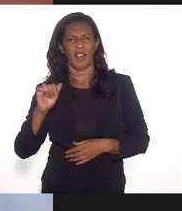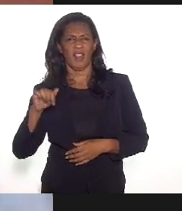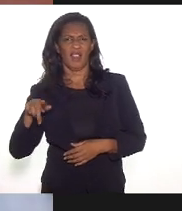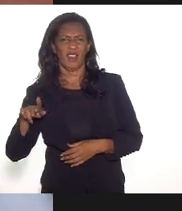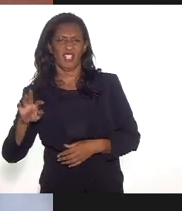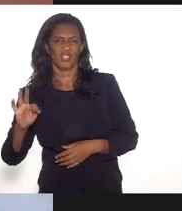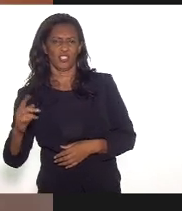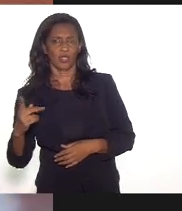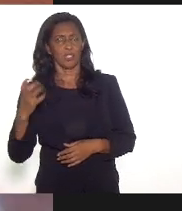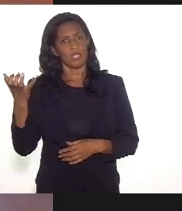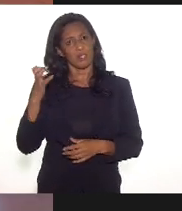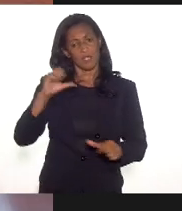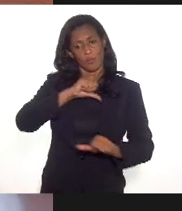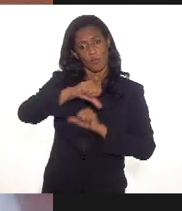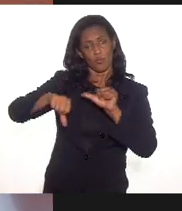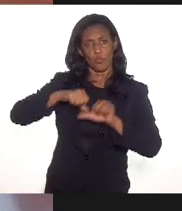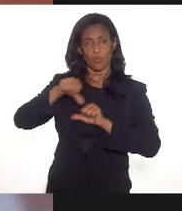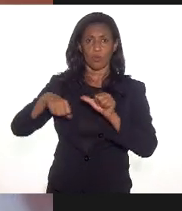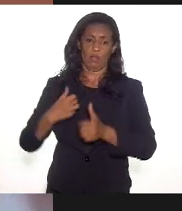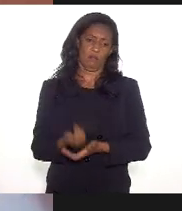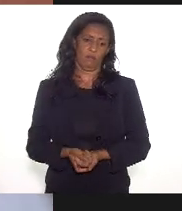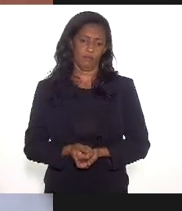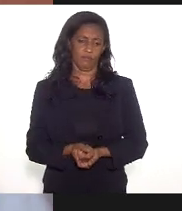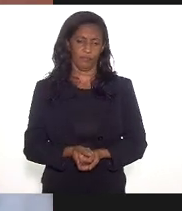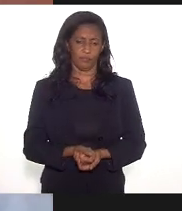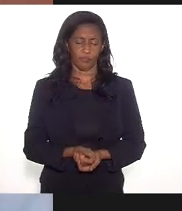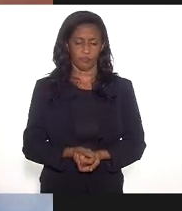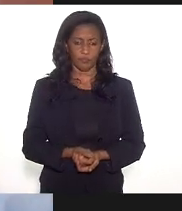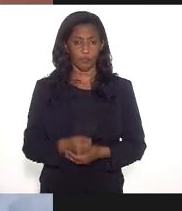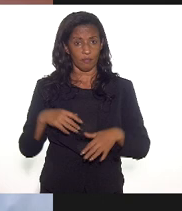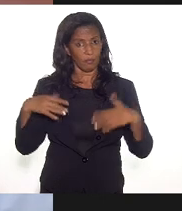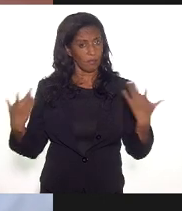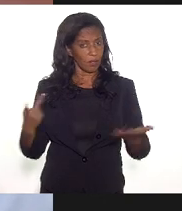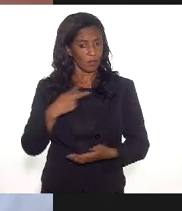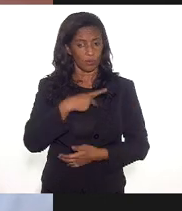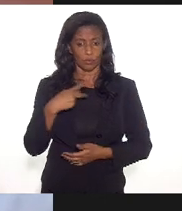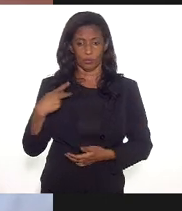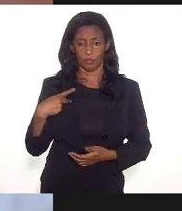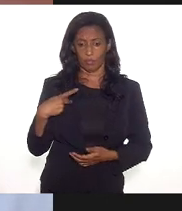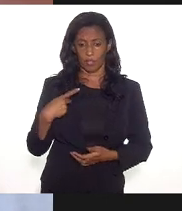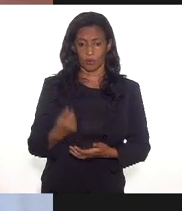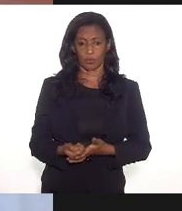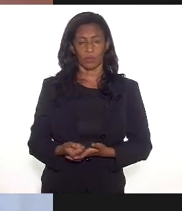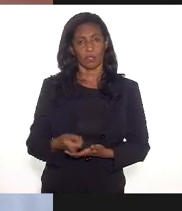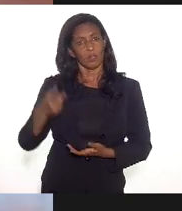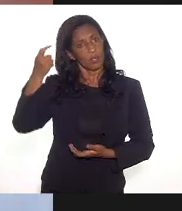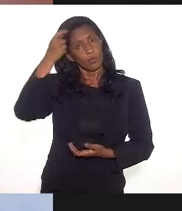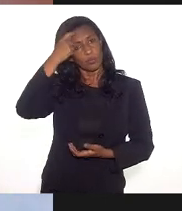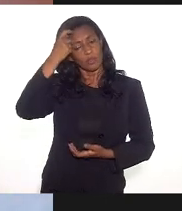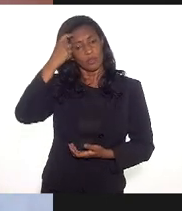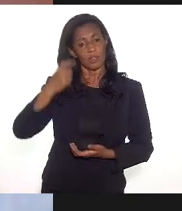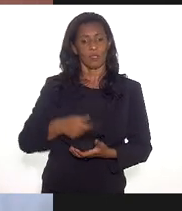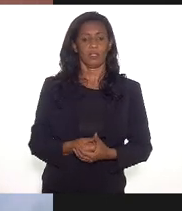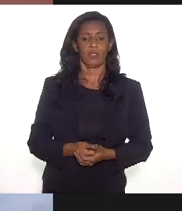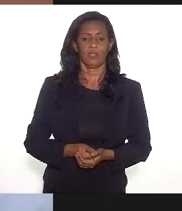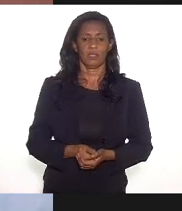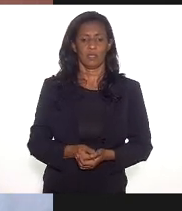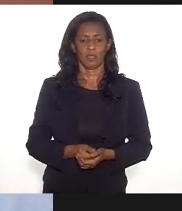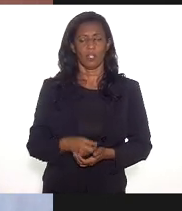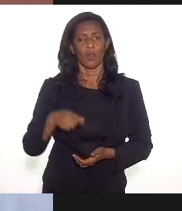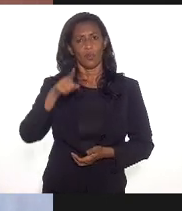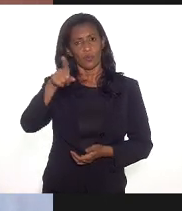Congresso Nacional mudar esse assunto. E os pastores precisam estar conscientes, você, que pertence